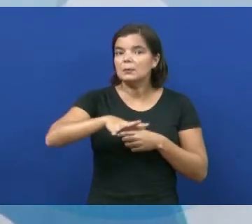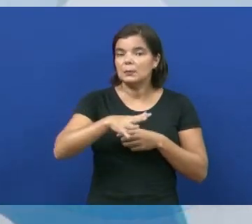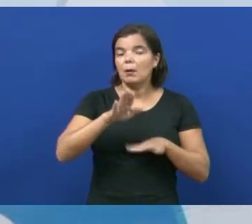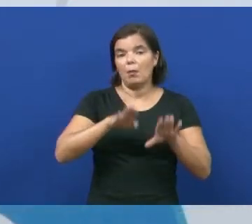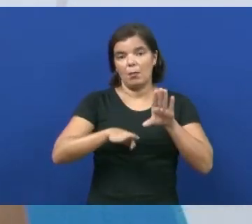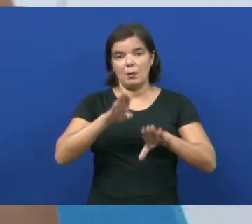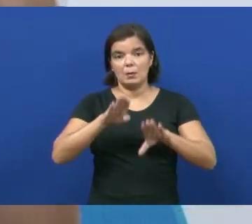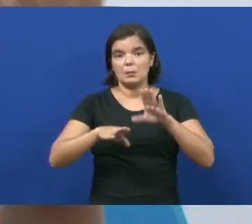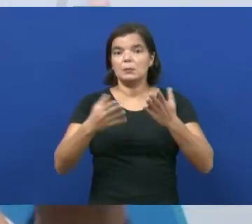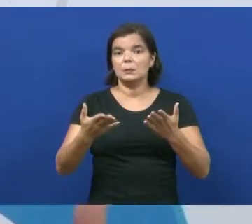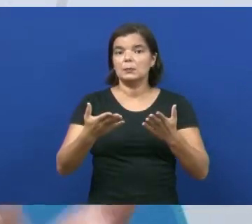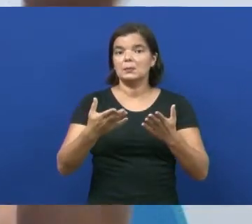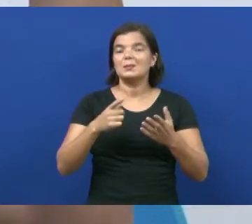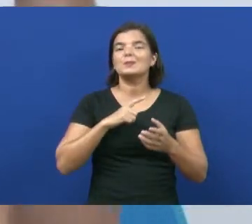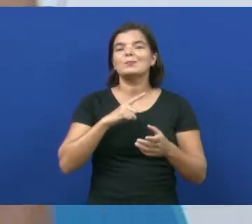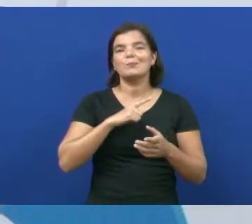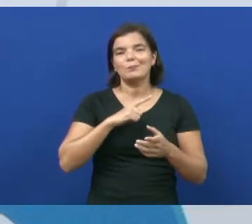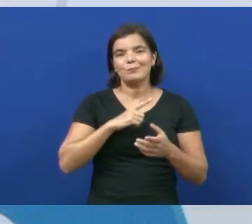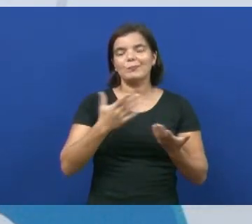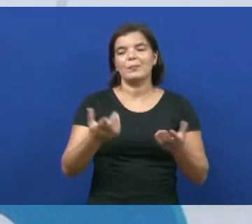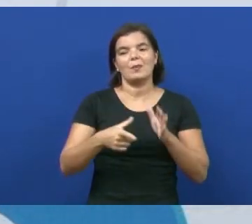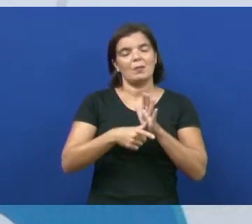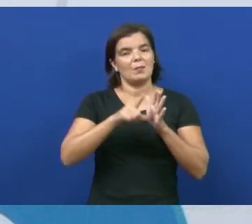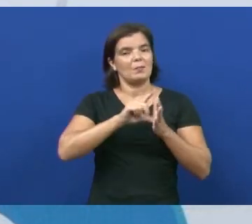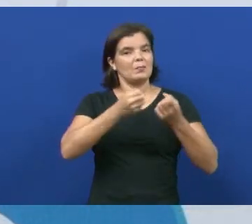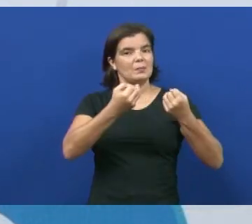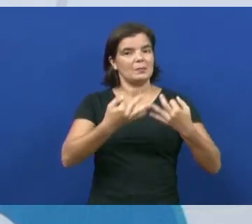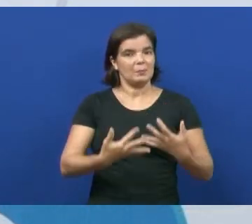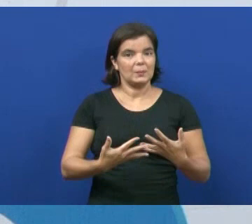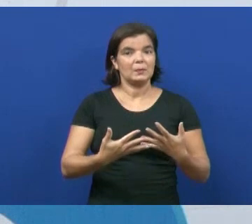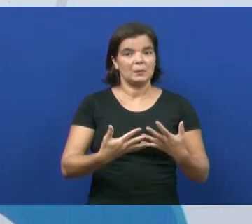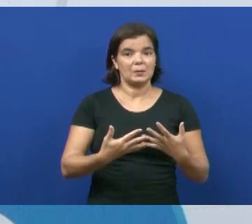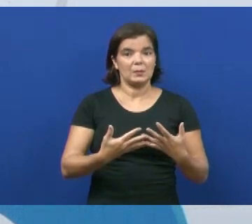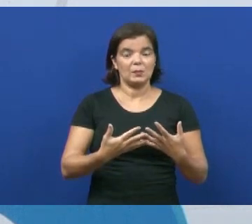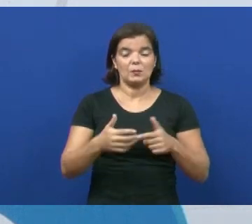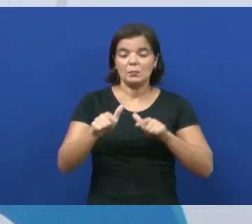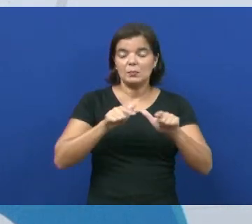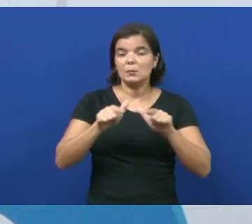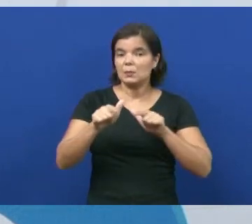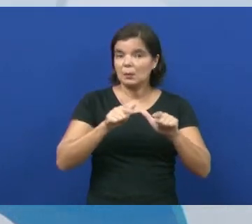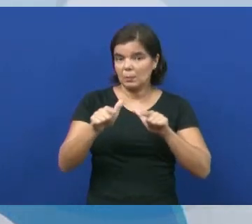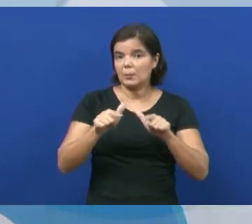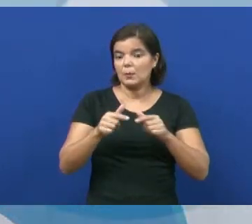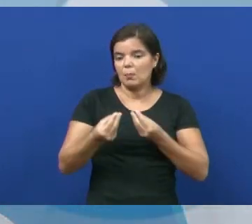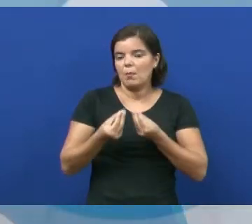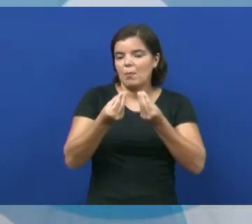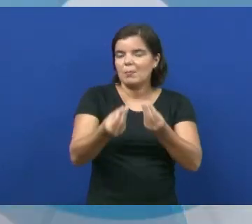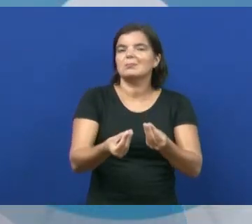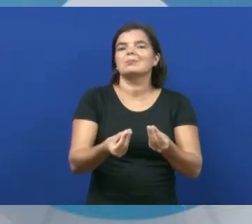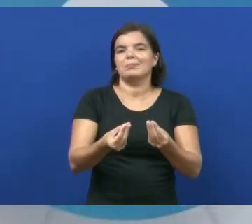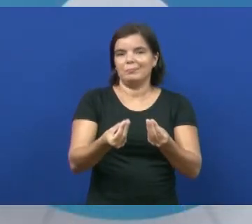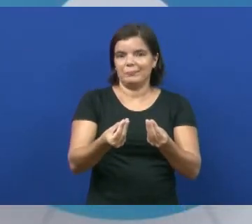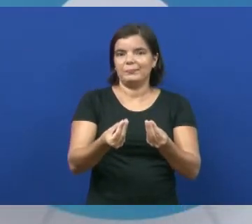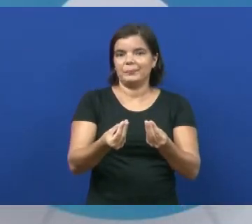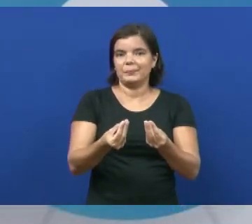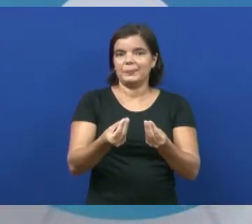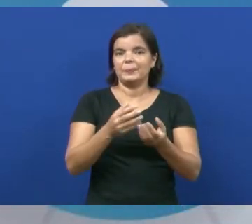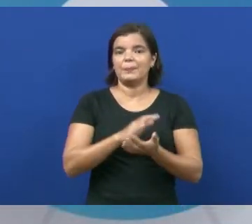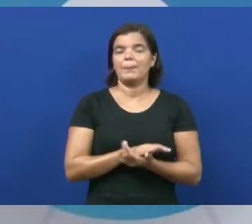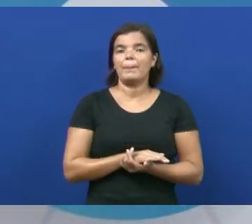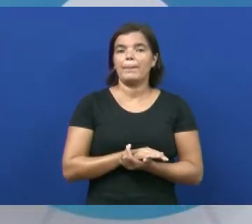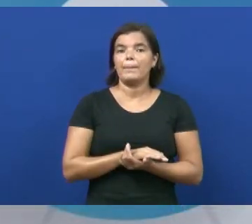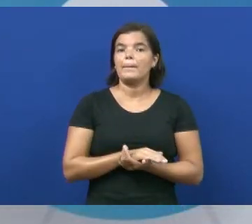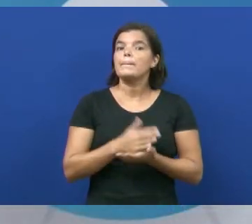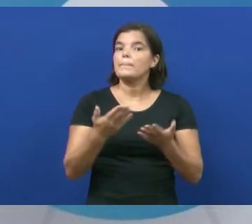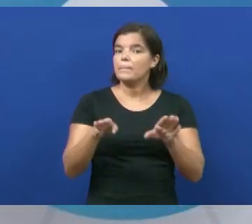né, são sujeitados, como eu falei anteriormente, às condições de trabalho que são oferecidas a eles, certo?